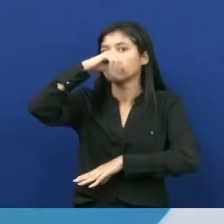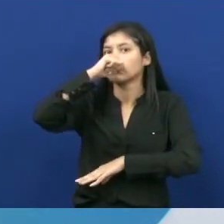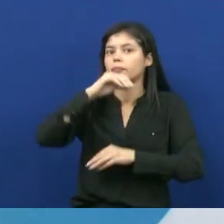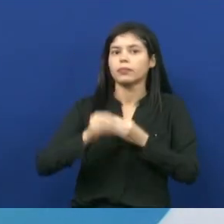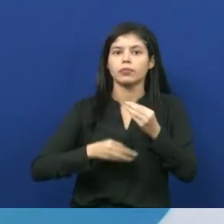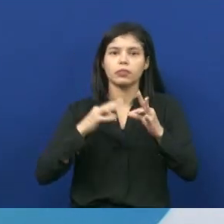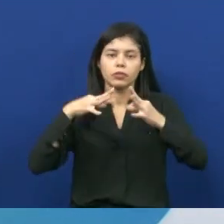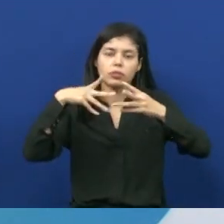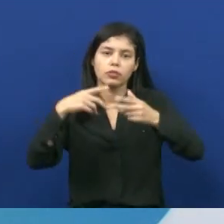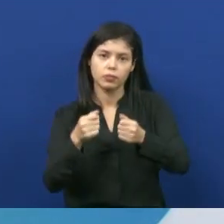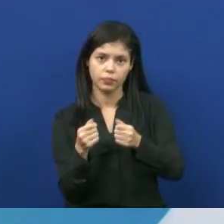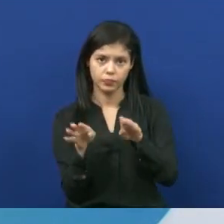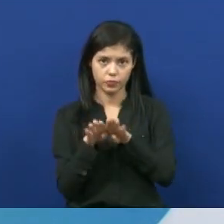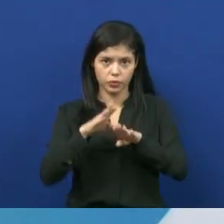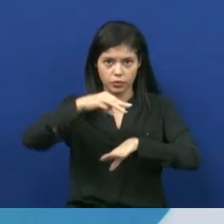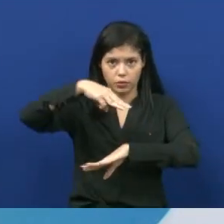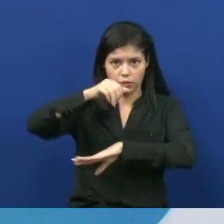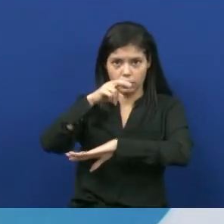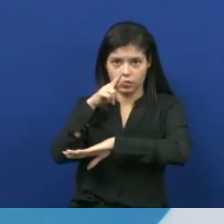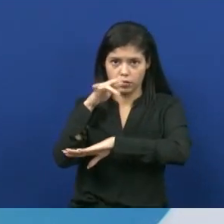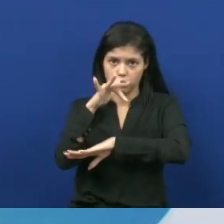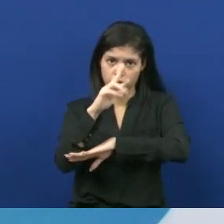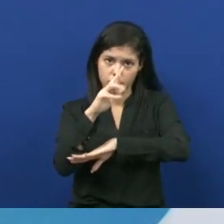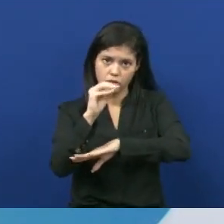os mamíferos, somente eles,